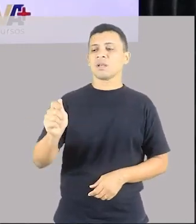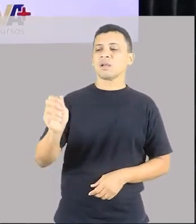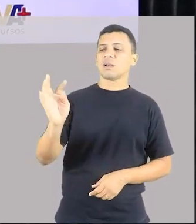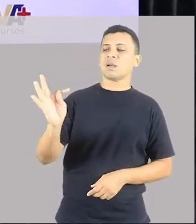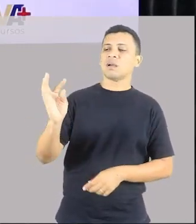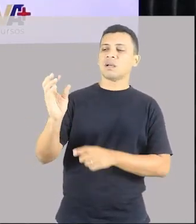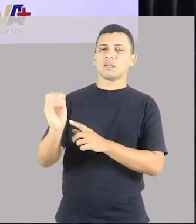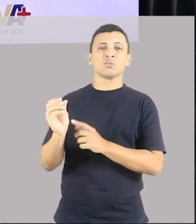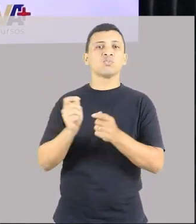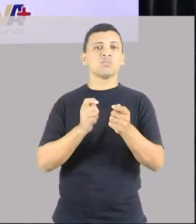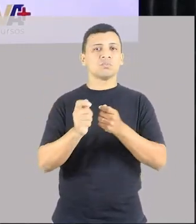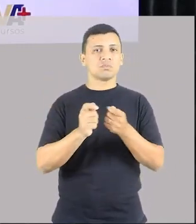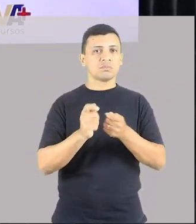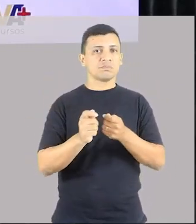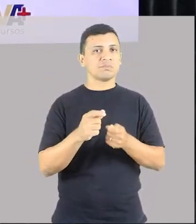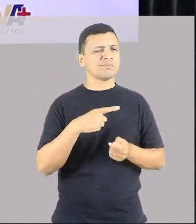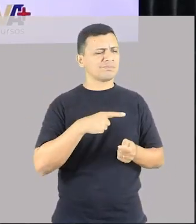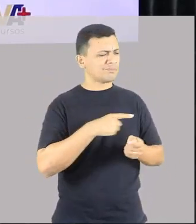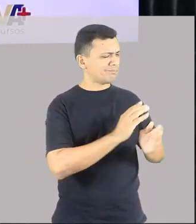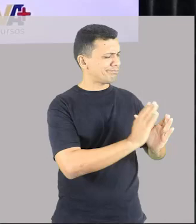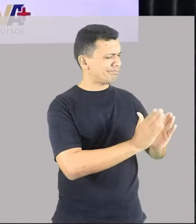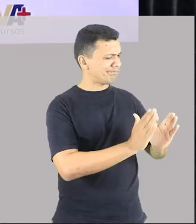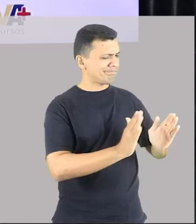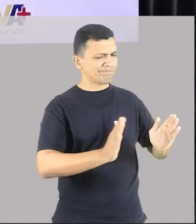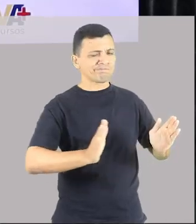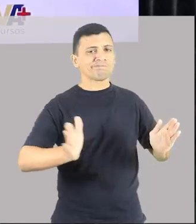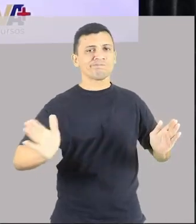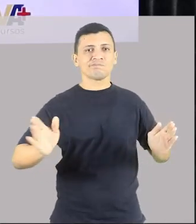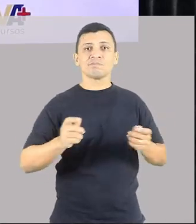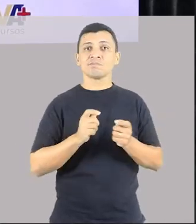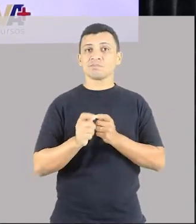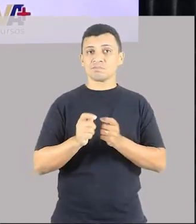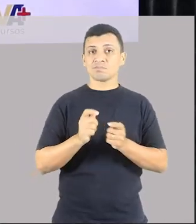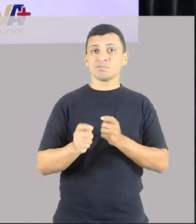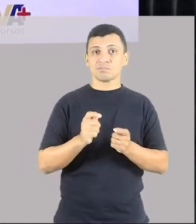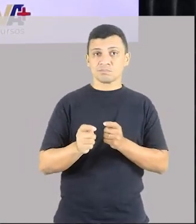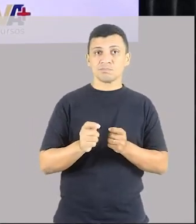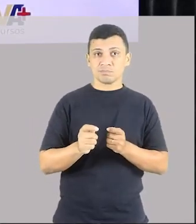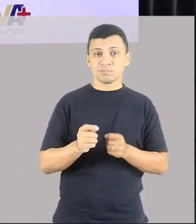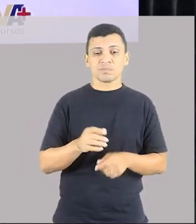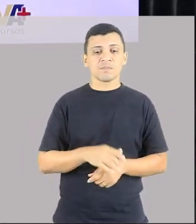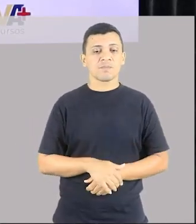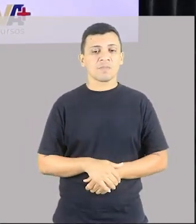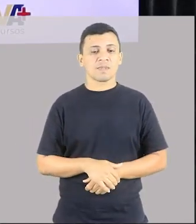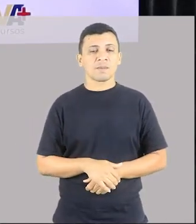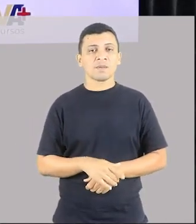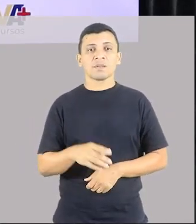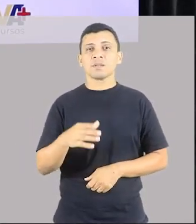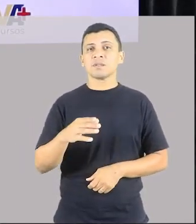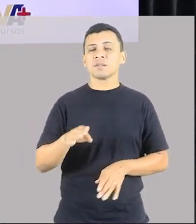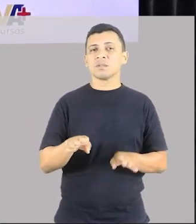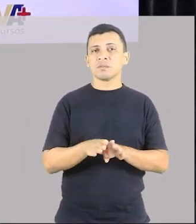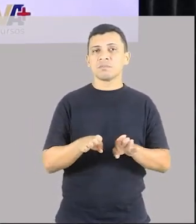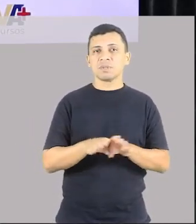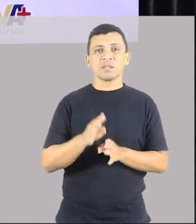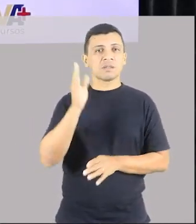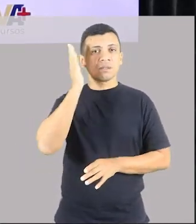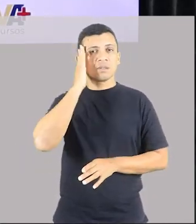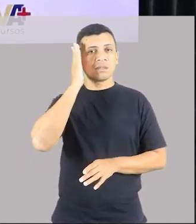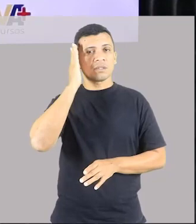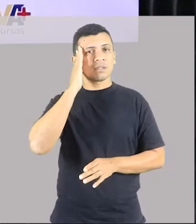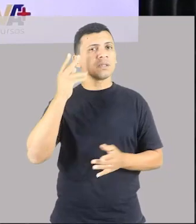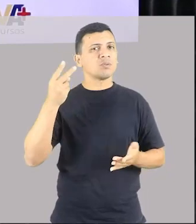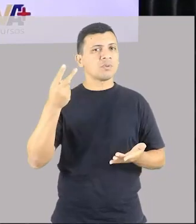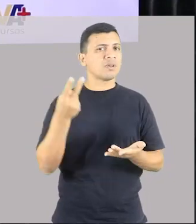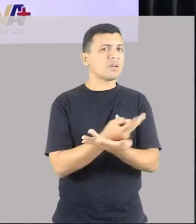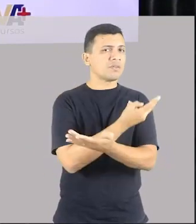administrativos, a gente tem feito um percurso interessante até aqui, conceituando os atos administrativos, entendendo os efeitos desses